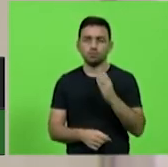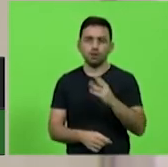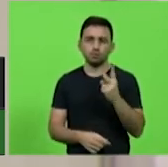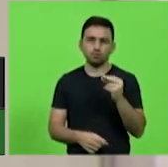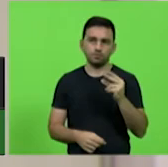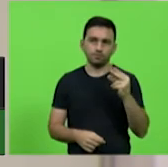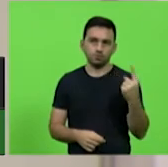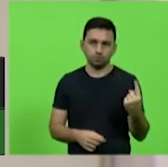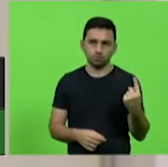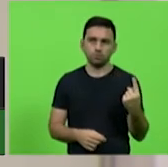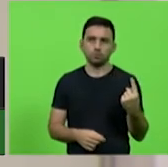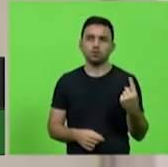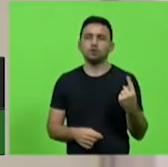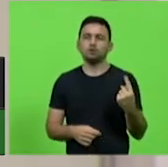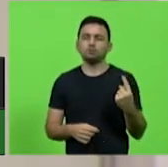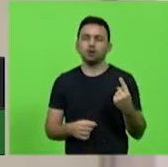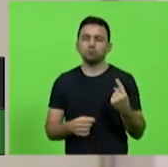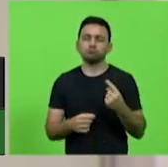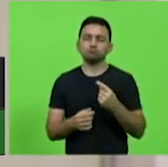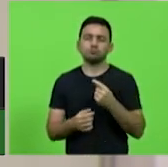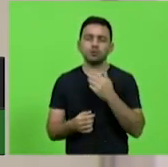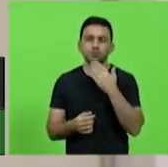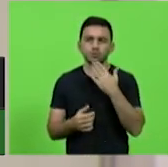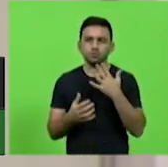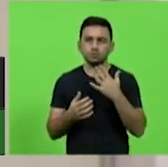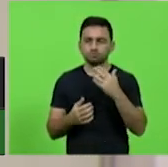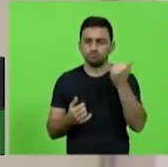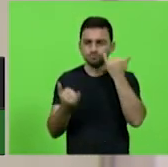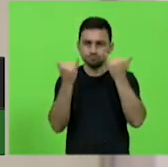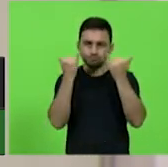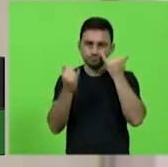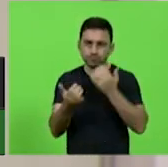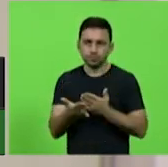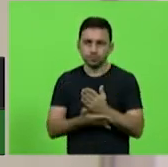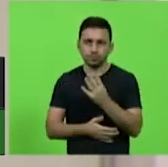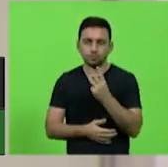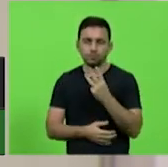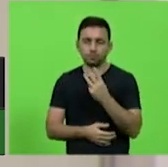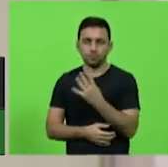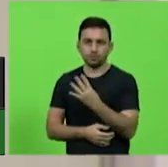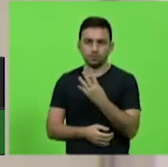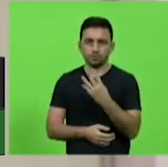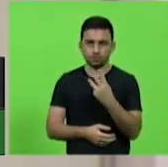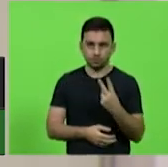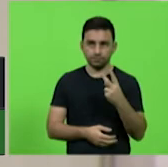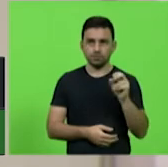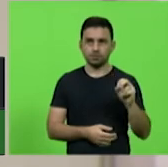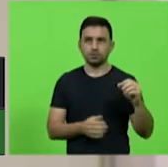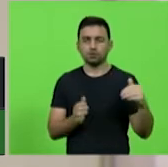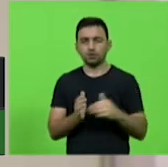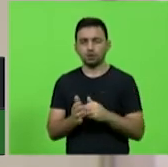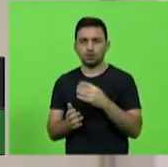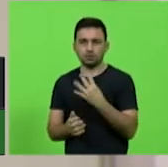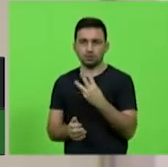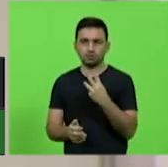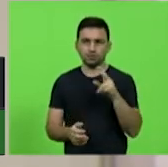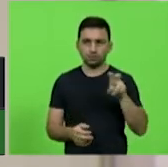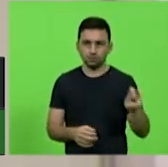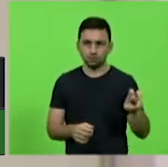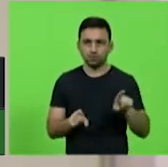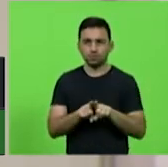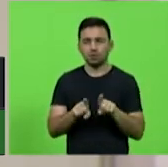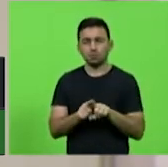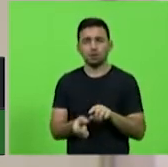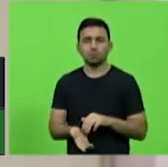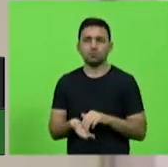236/2021. Foram aprovados os pedidos de informação número 420 a 425/2021. As